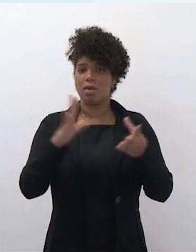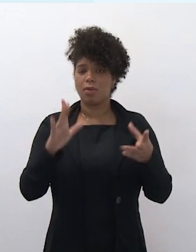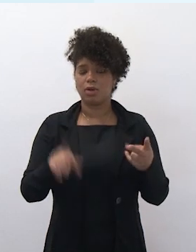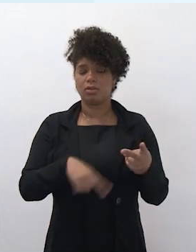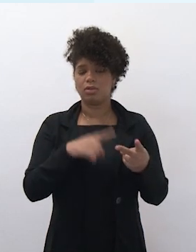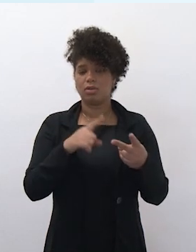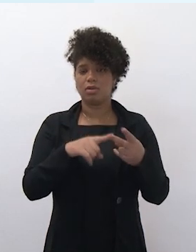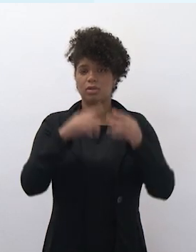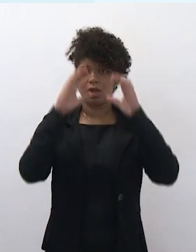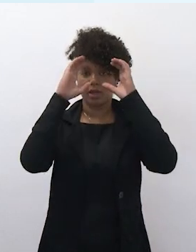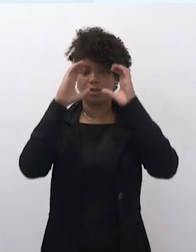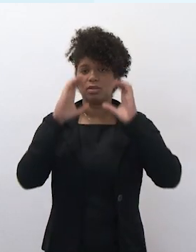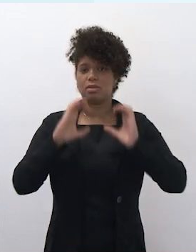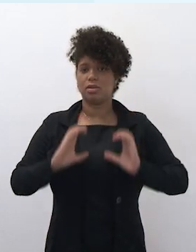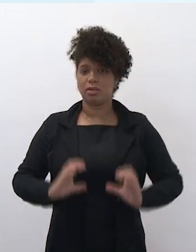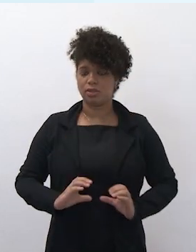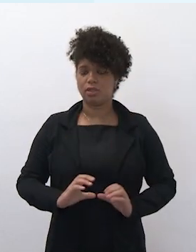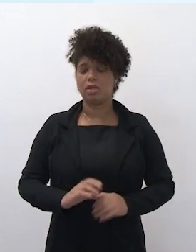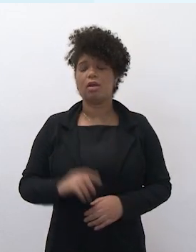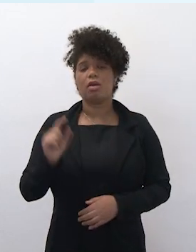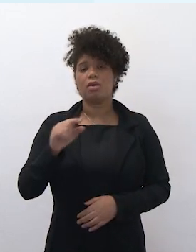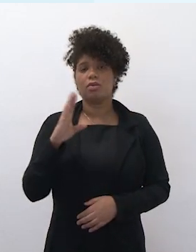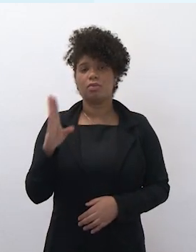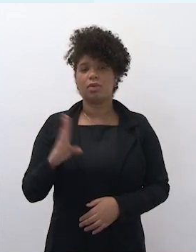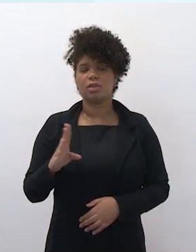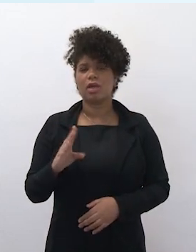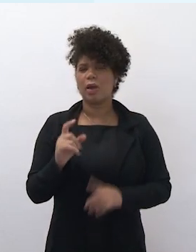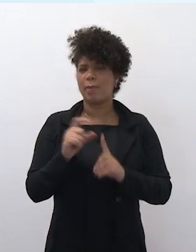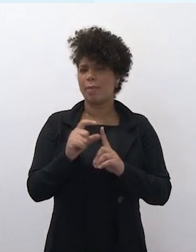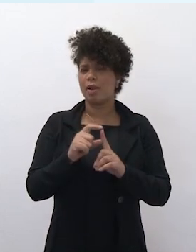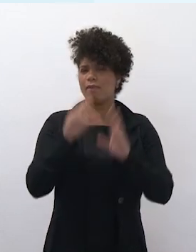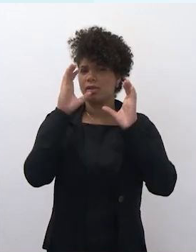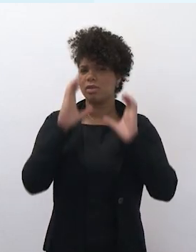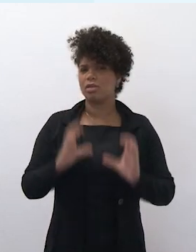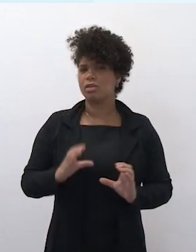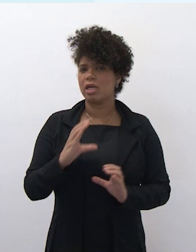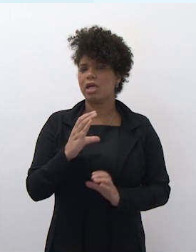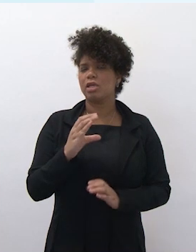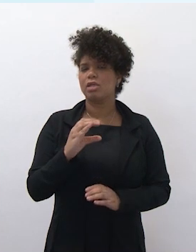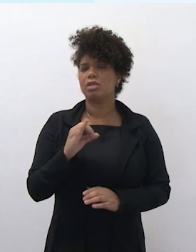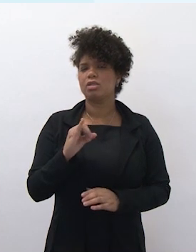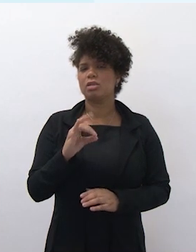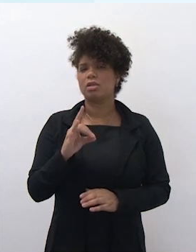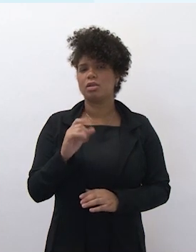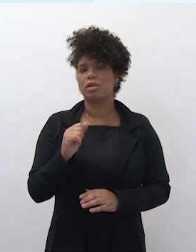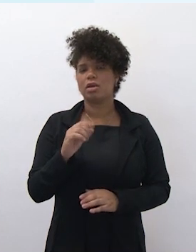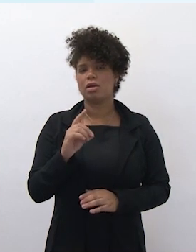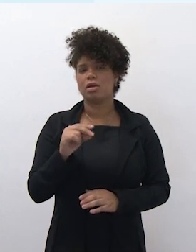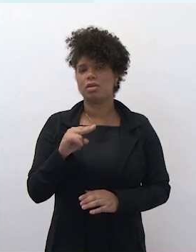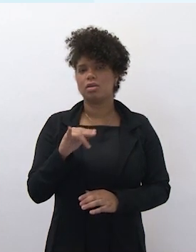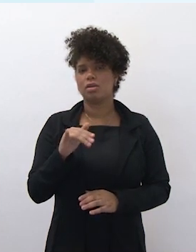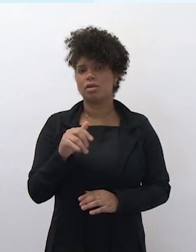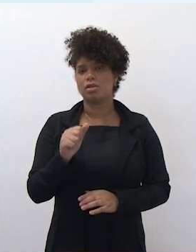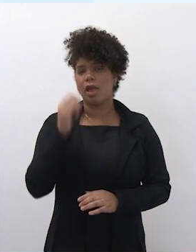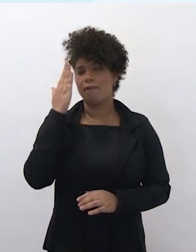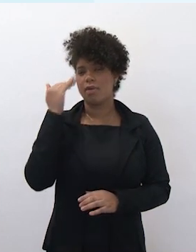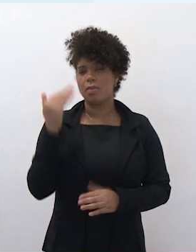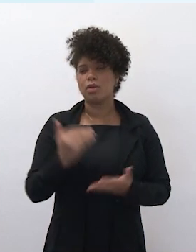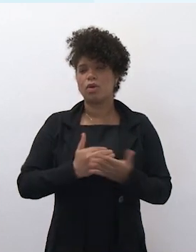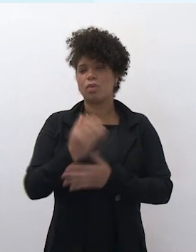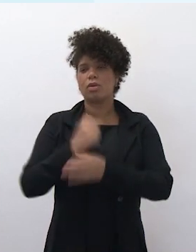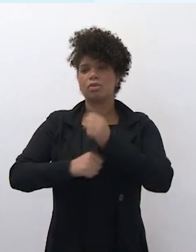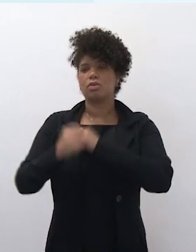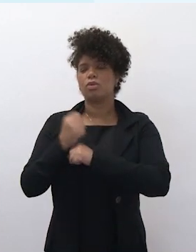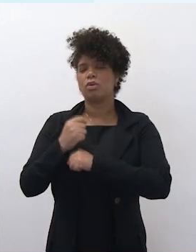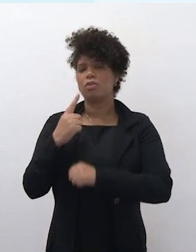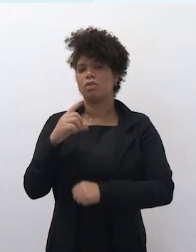no Brasil, a palavra cidadania ela vai ganhar força a partir de 1985, quando, de acordo com o historiador José Murilo de Carvalho, chega